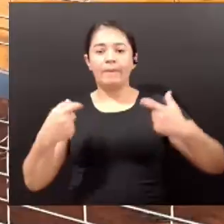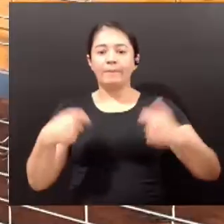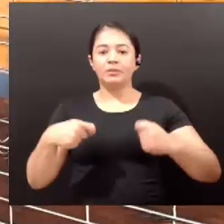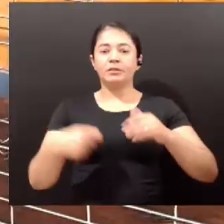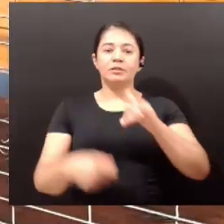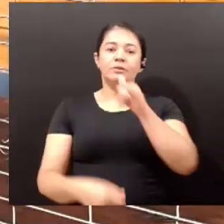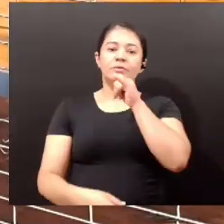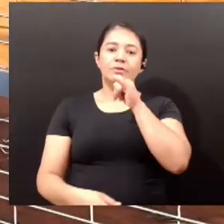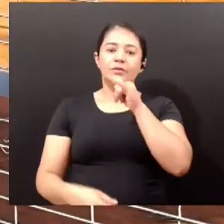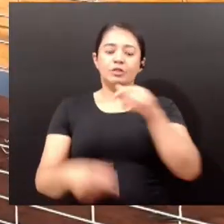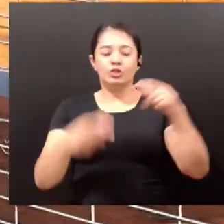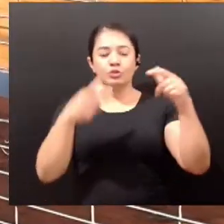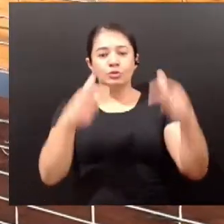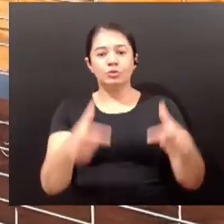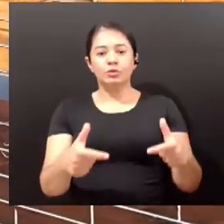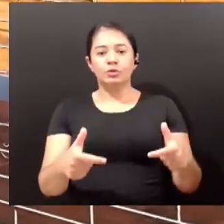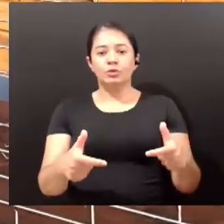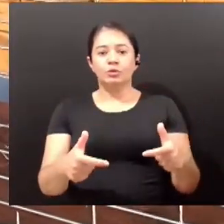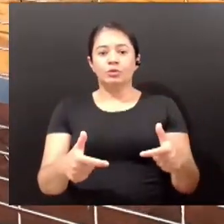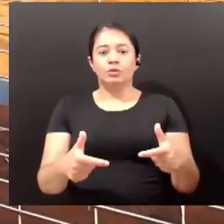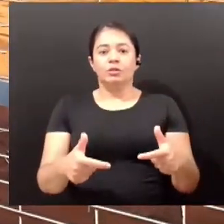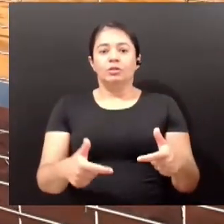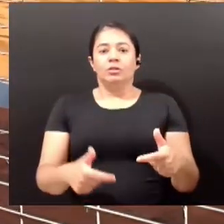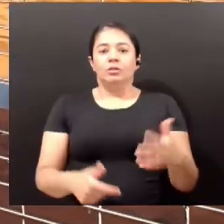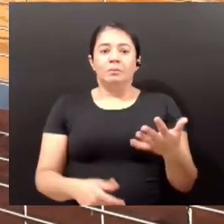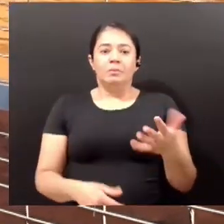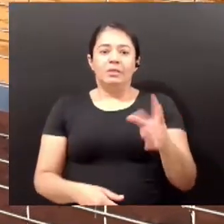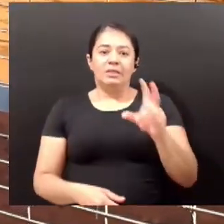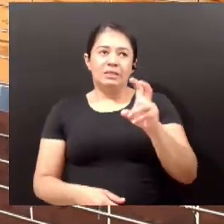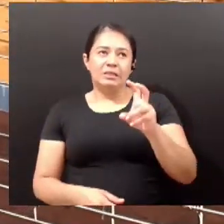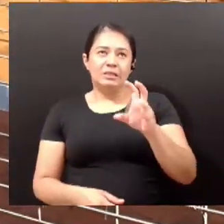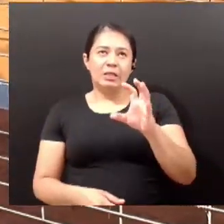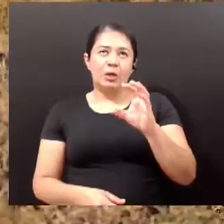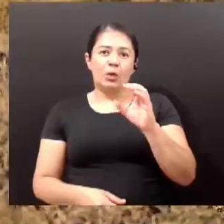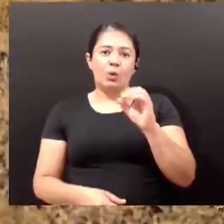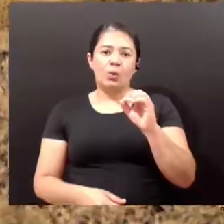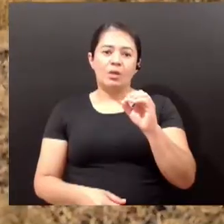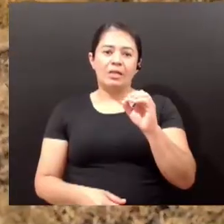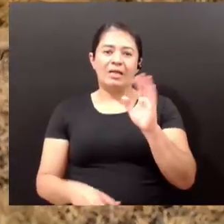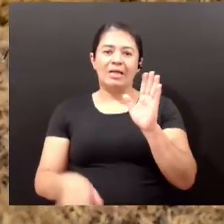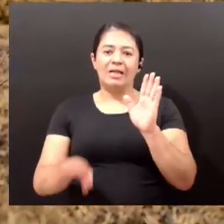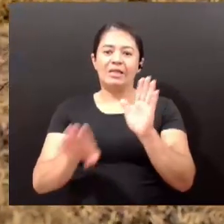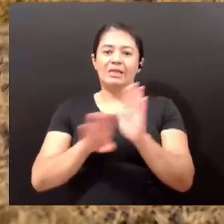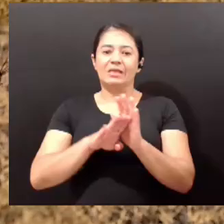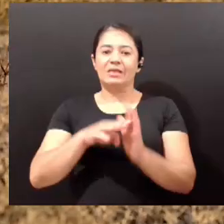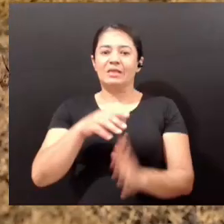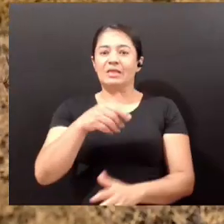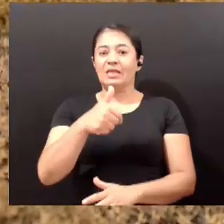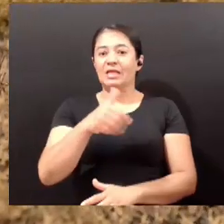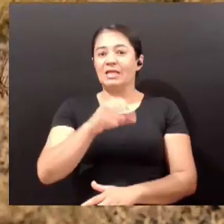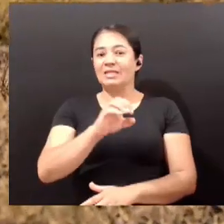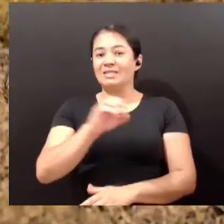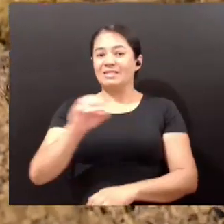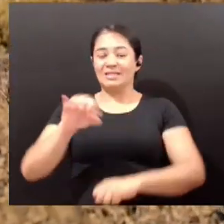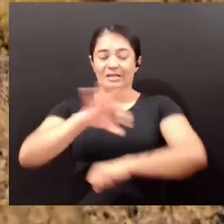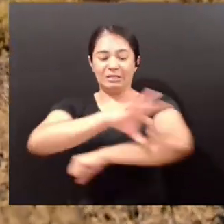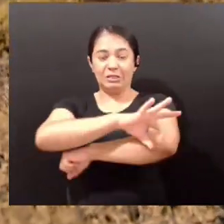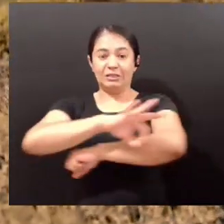território de 50 a 100 quilômetros quadrados. É muito